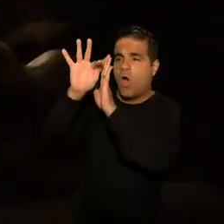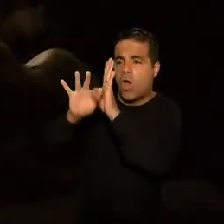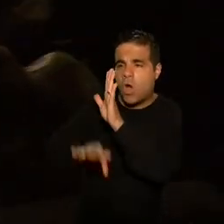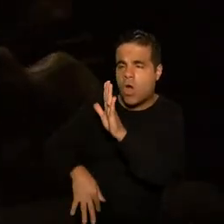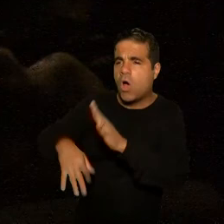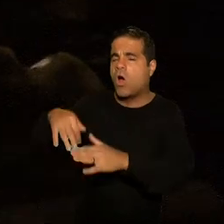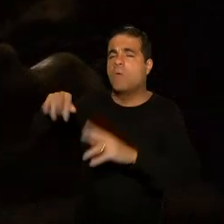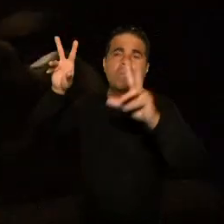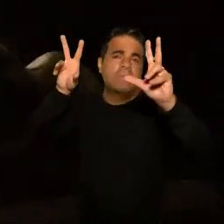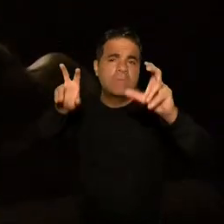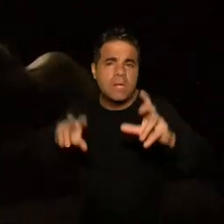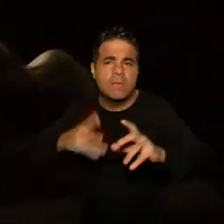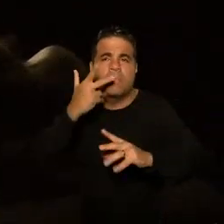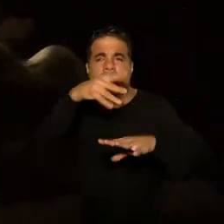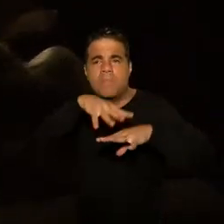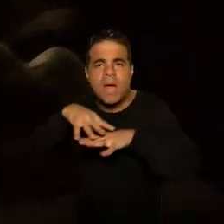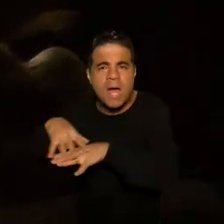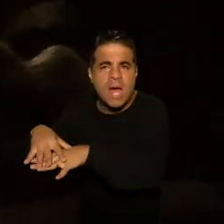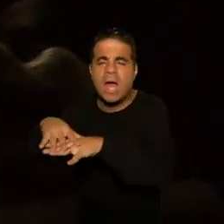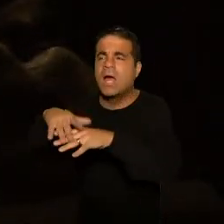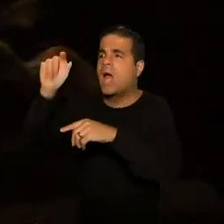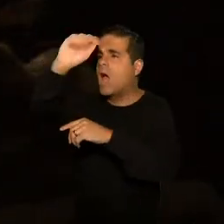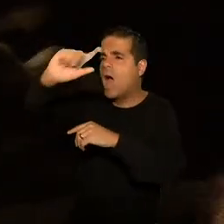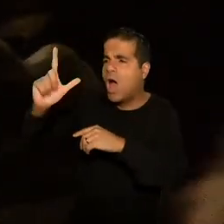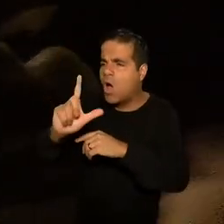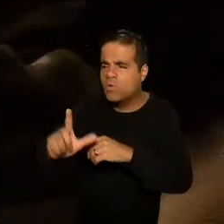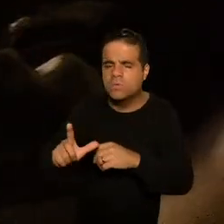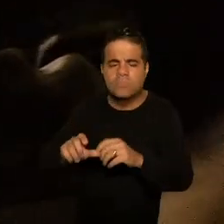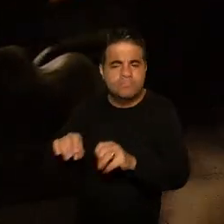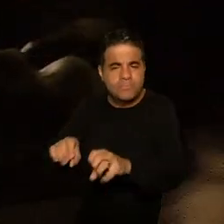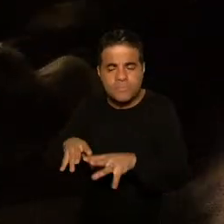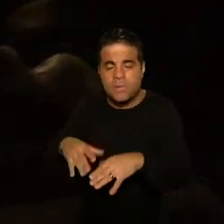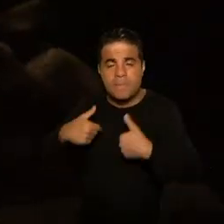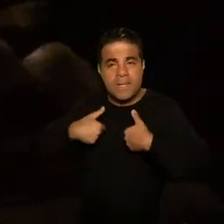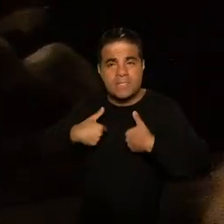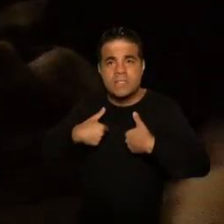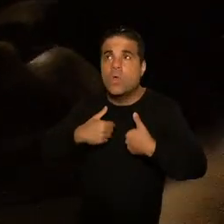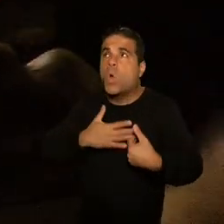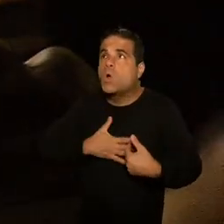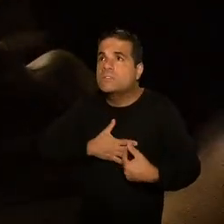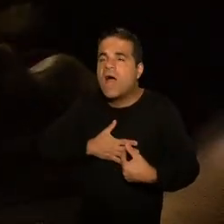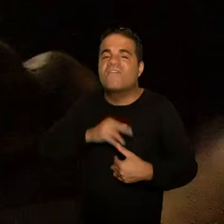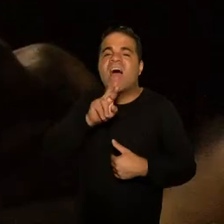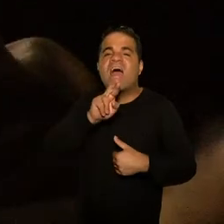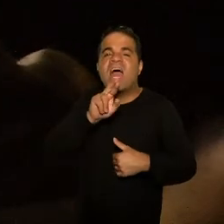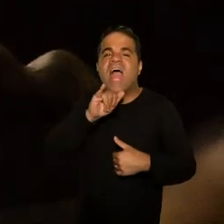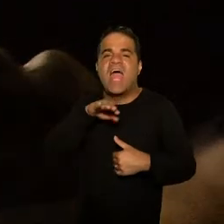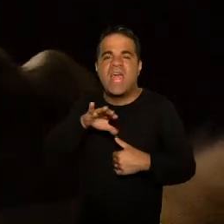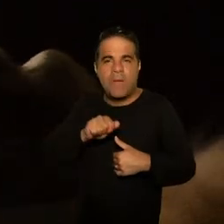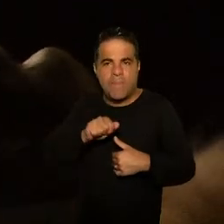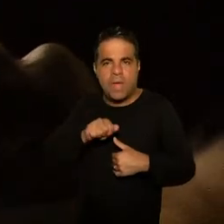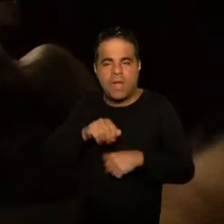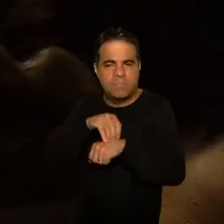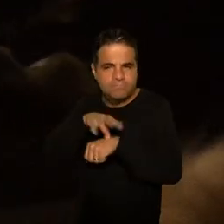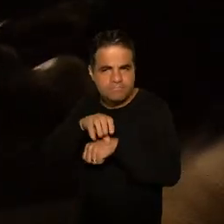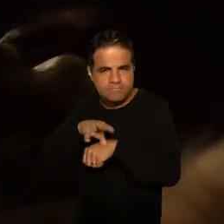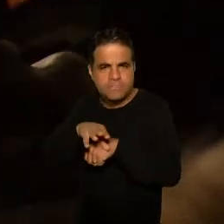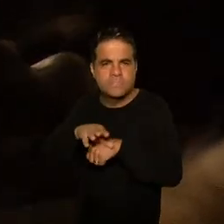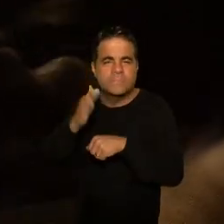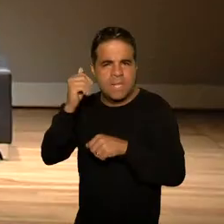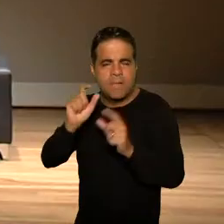os termos geométricos de álgebra e pela minha facilidade de rima eu fazia rima para eles e eles entendiam